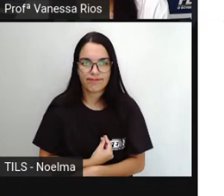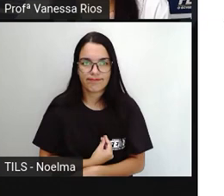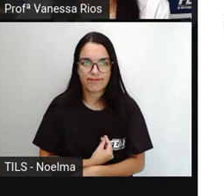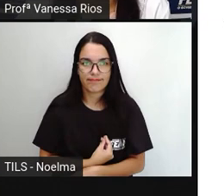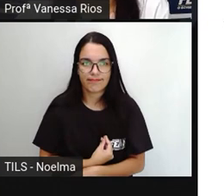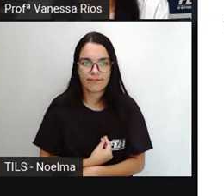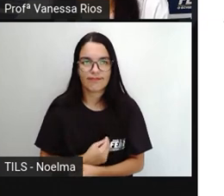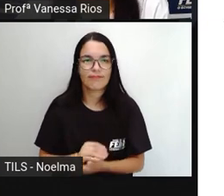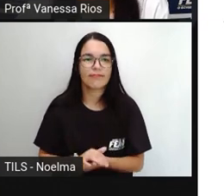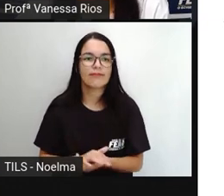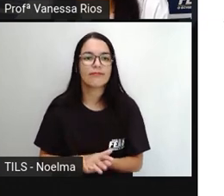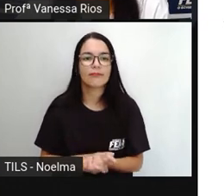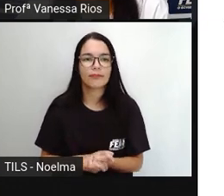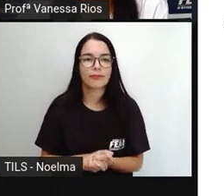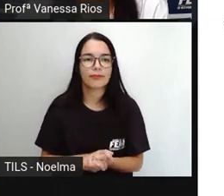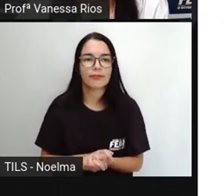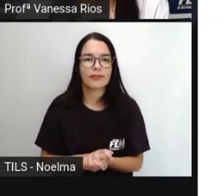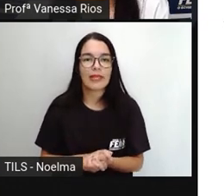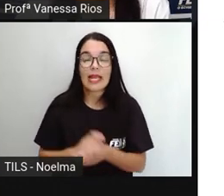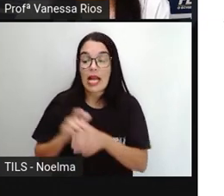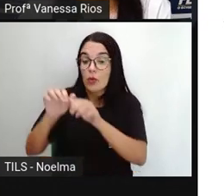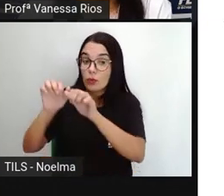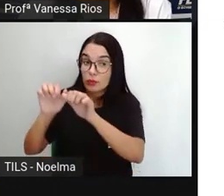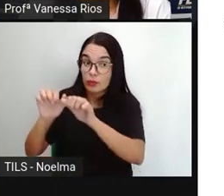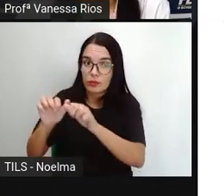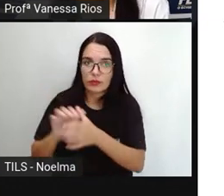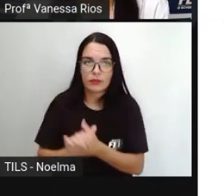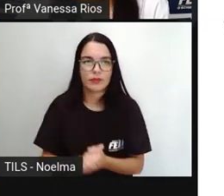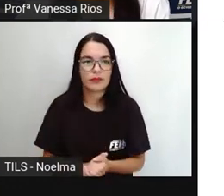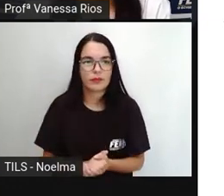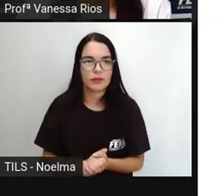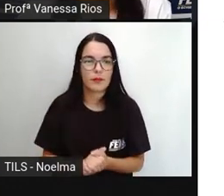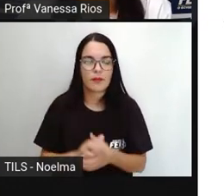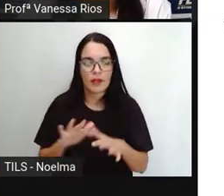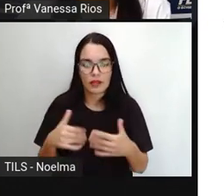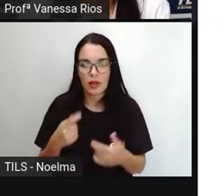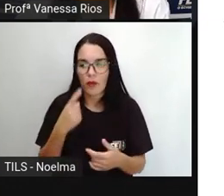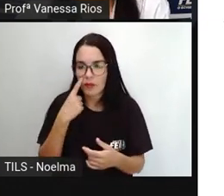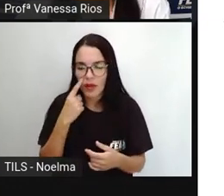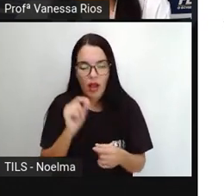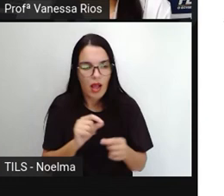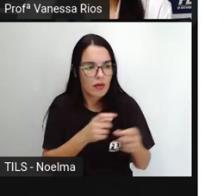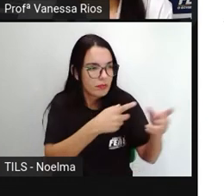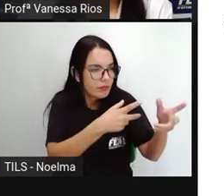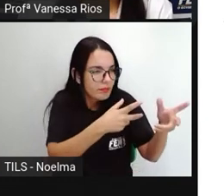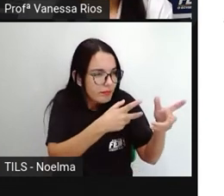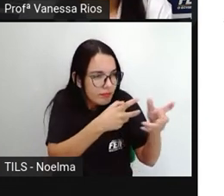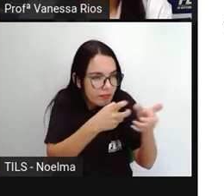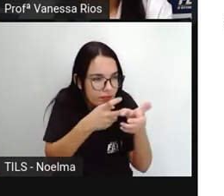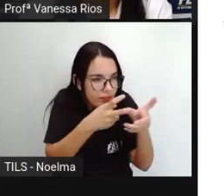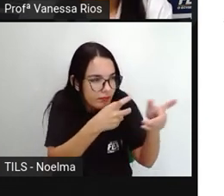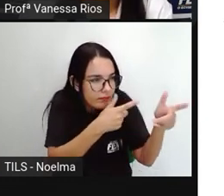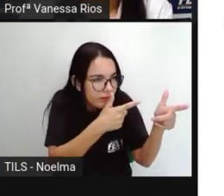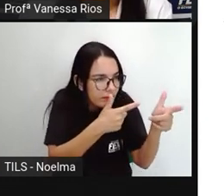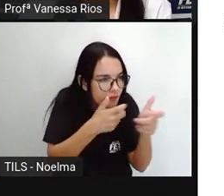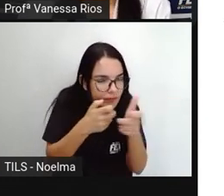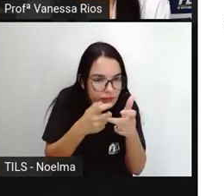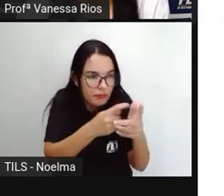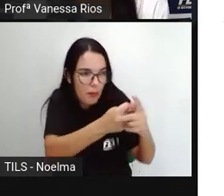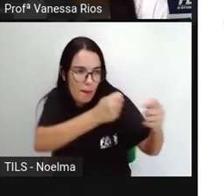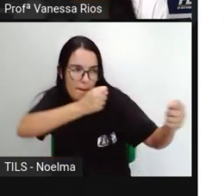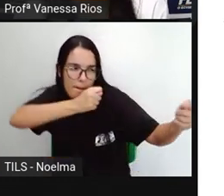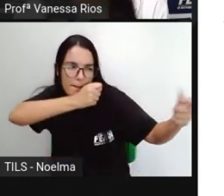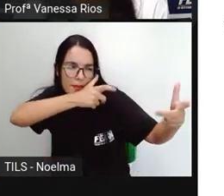em função ali da sobrevivência. Então eles colhiam, eles caçavam, mas quando o alimento se tornava